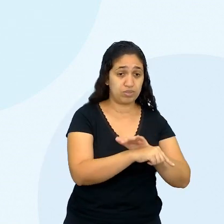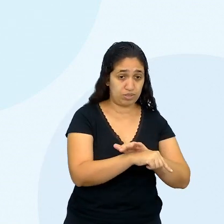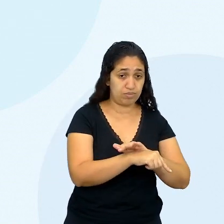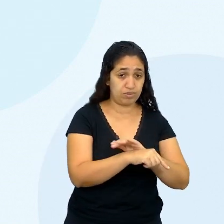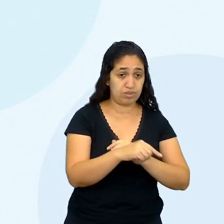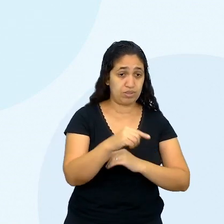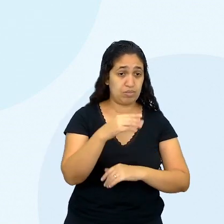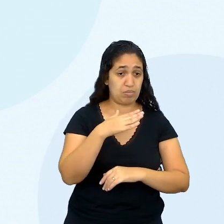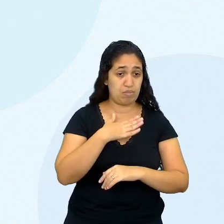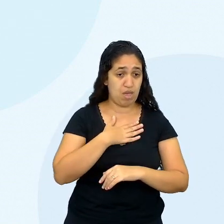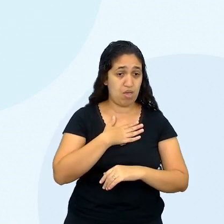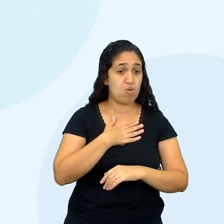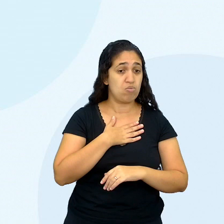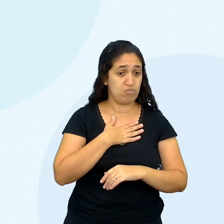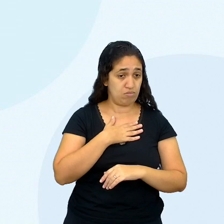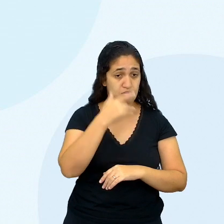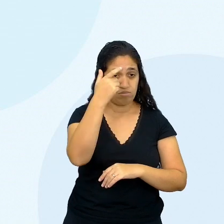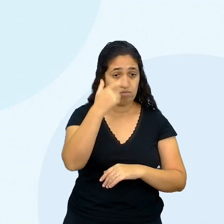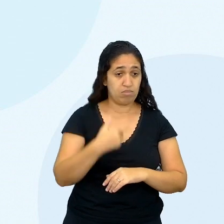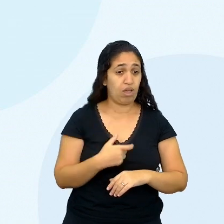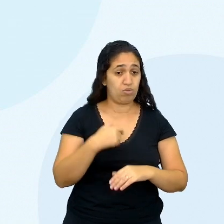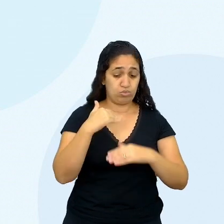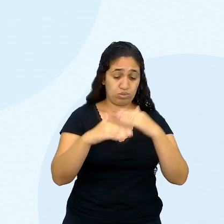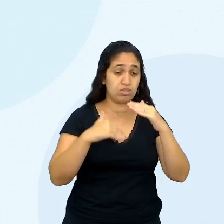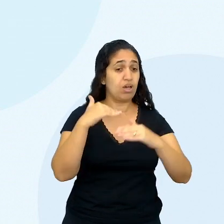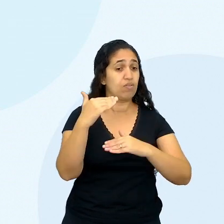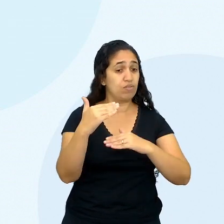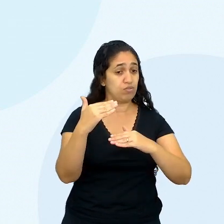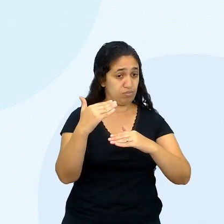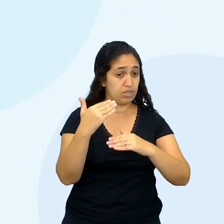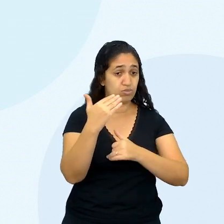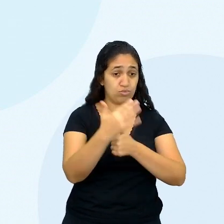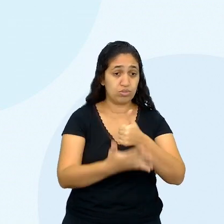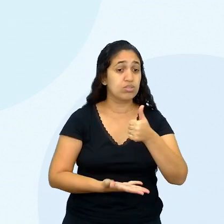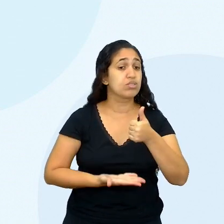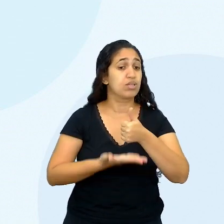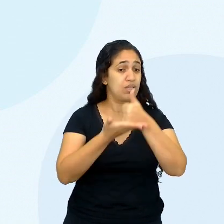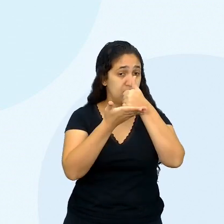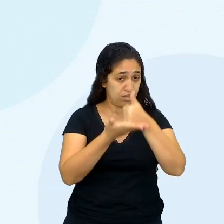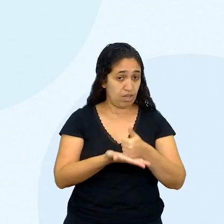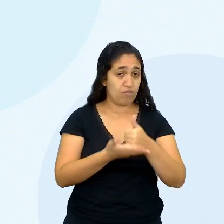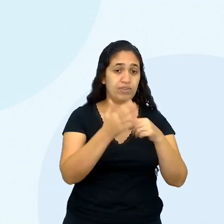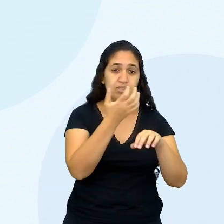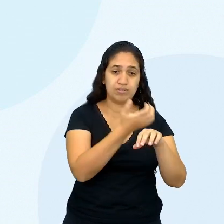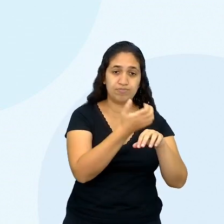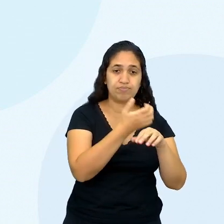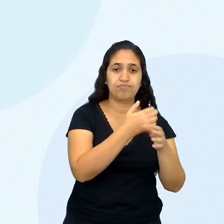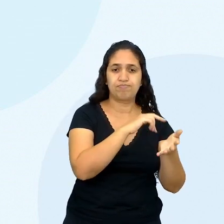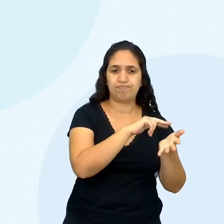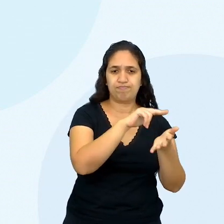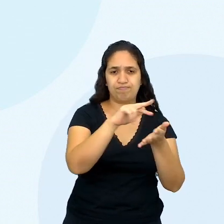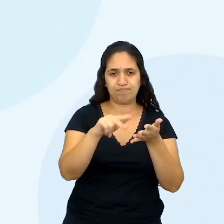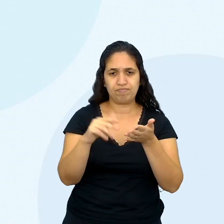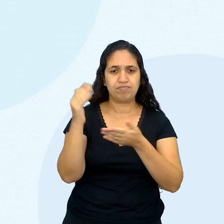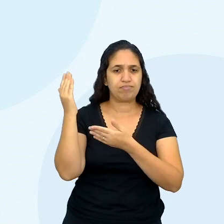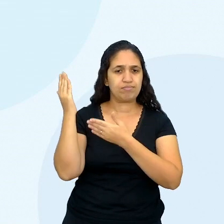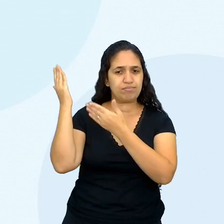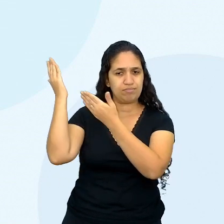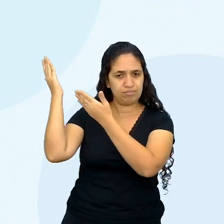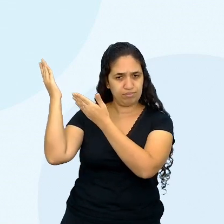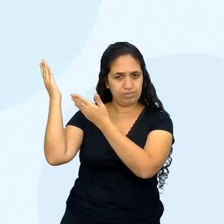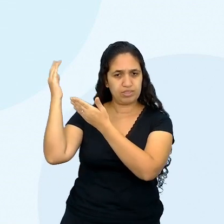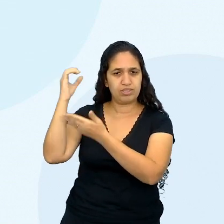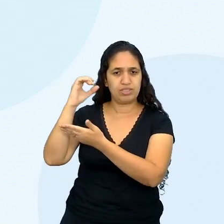Meu Papel no Desenvolvimento Sustentável, ele traz algumas unidades curriculares, ou seja, zoonoses